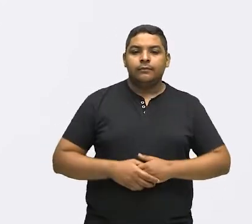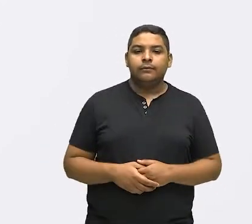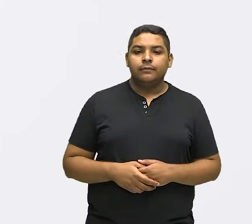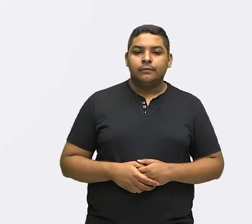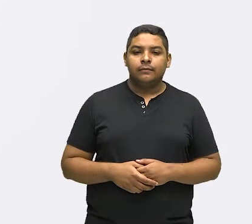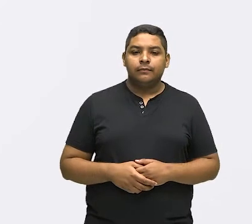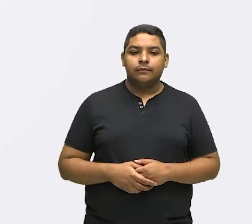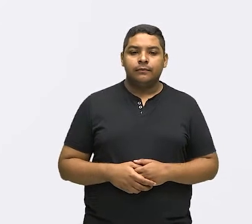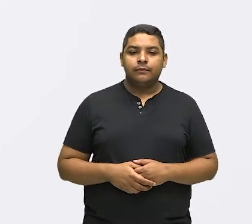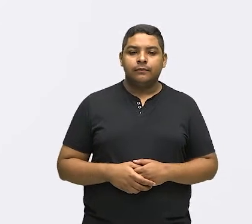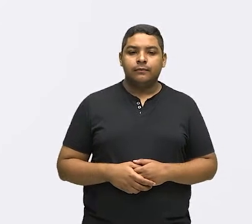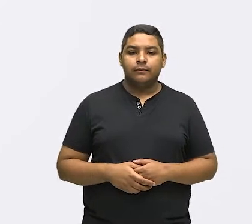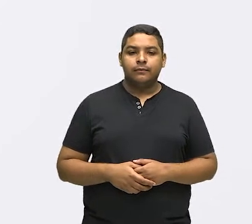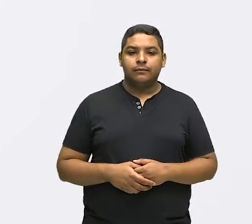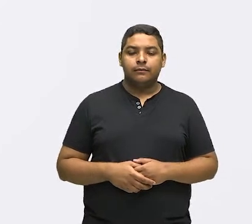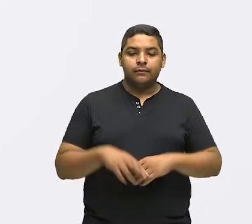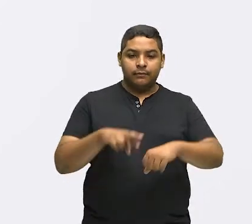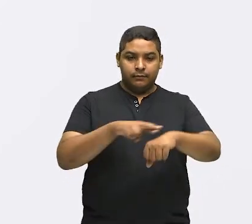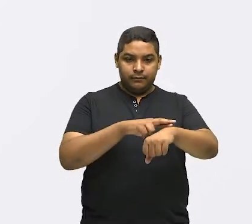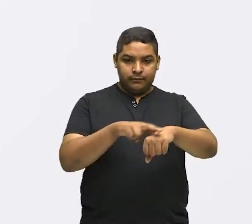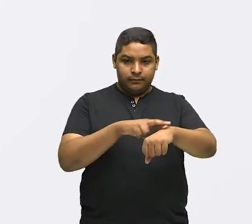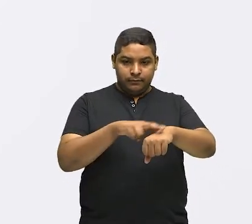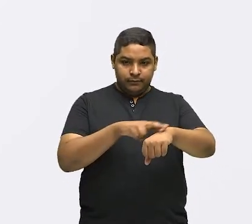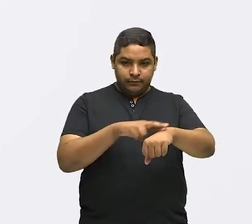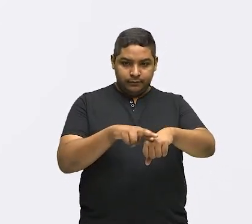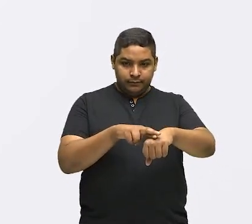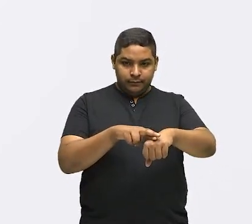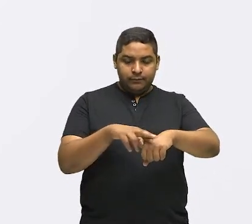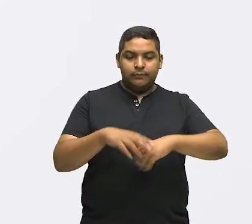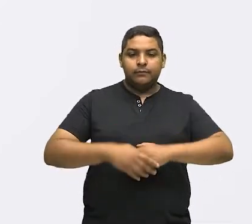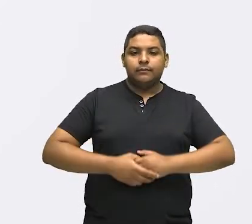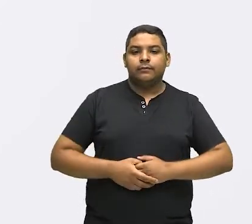purple, purple, que é o roxo.